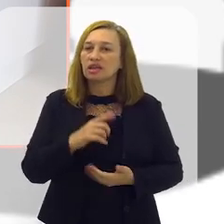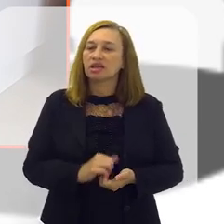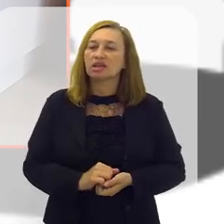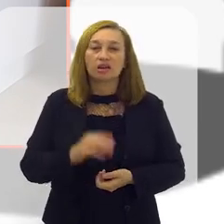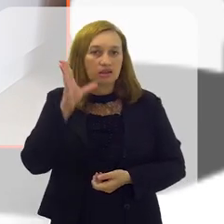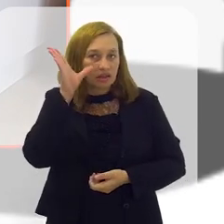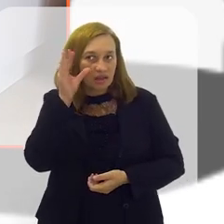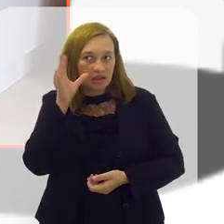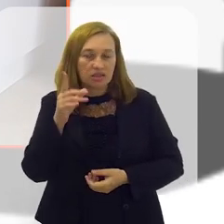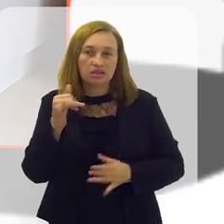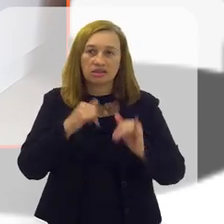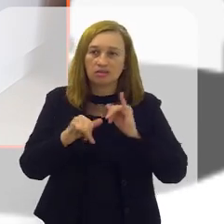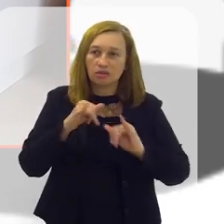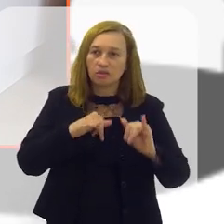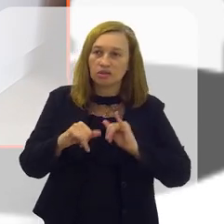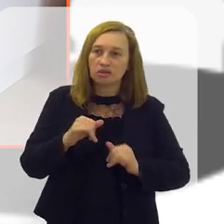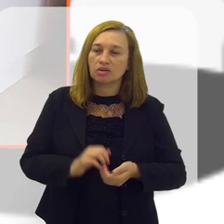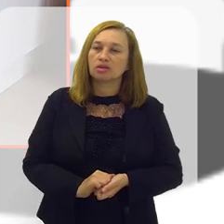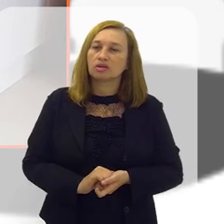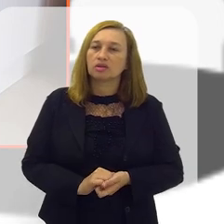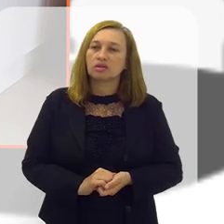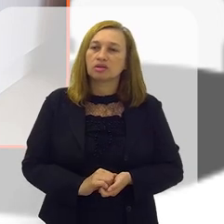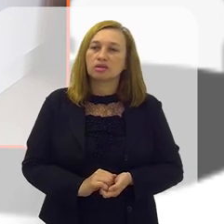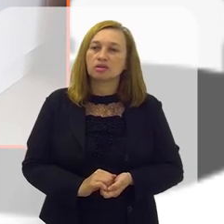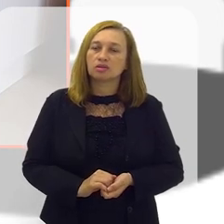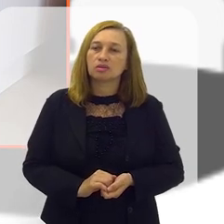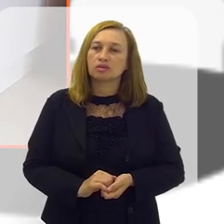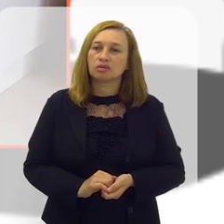tem aí, é bem interessante esse dado, viu?